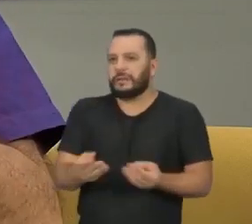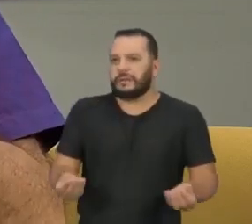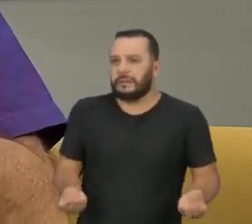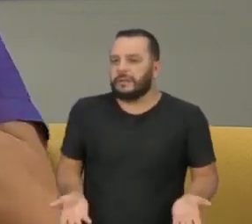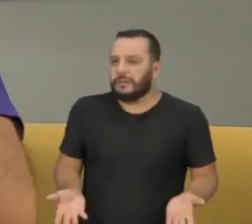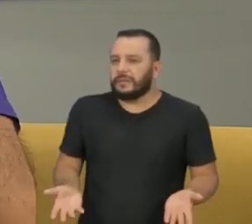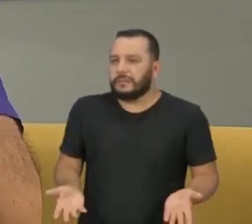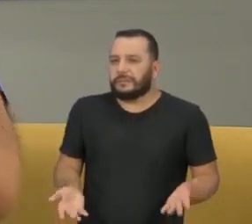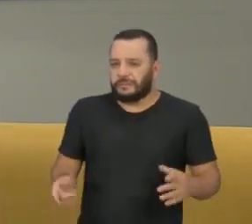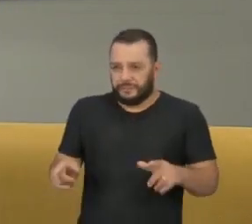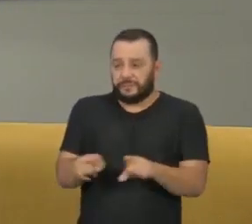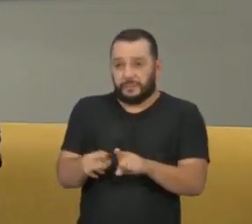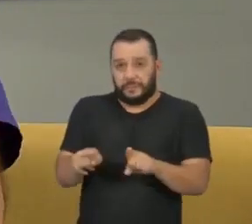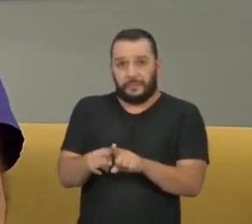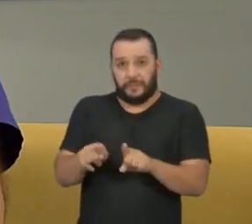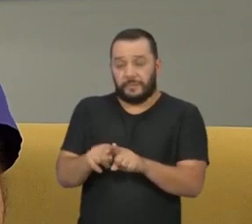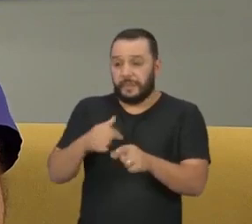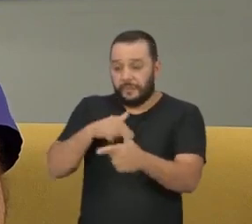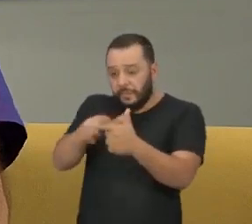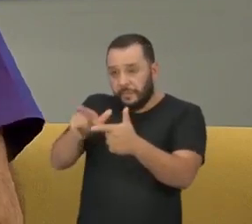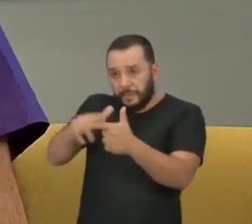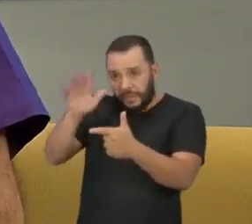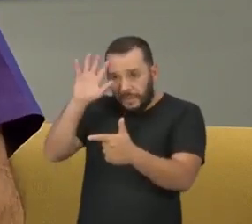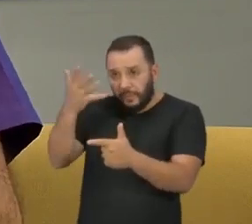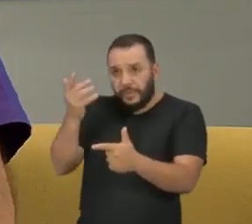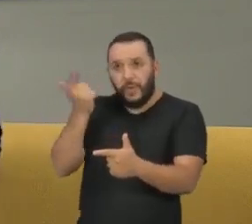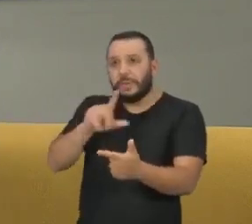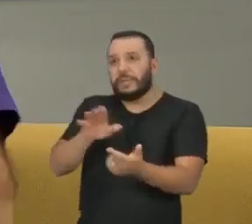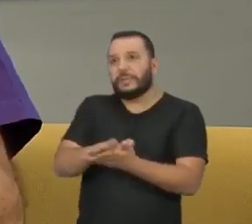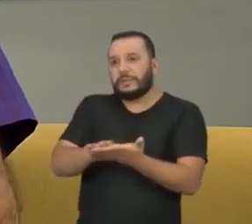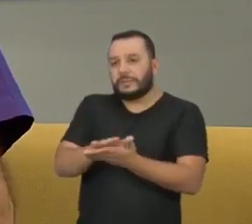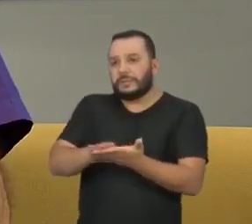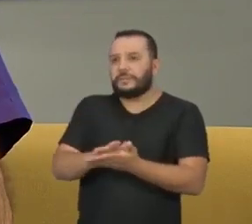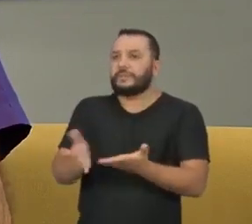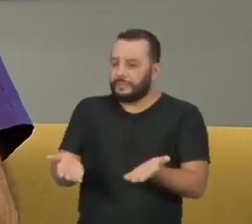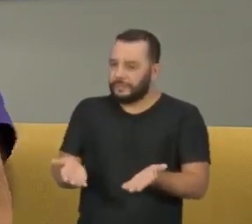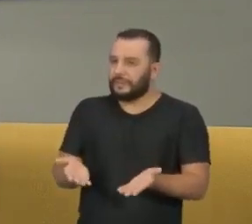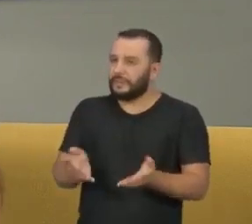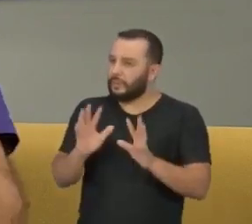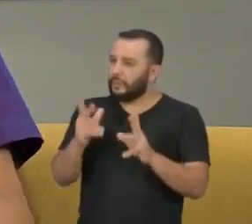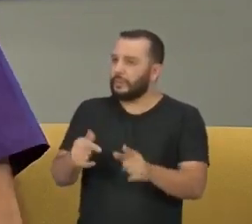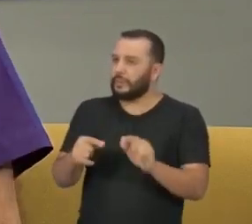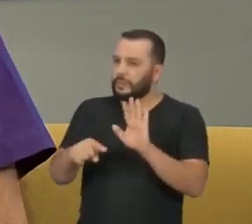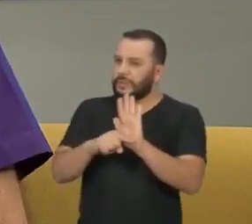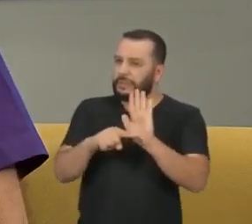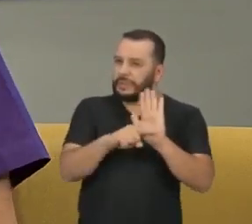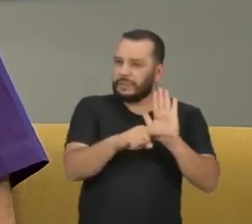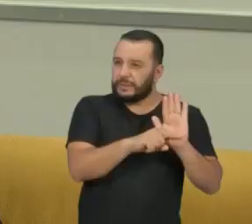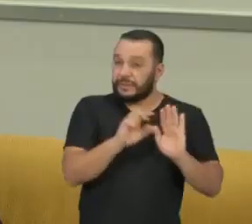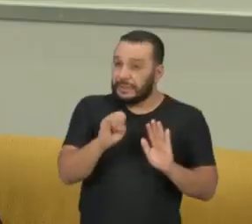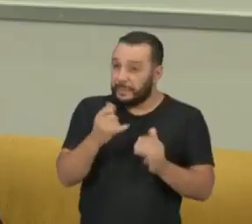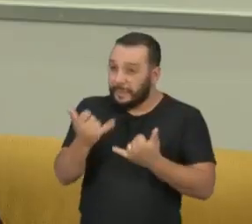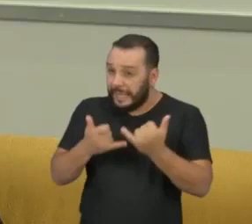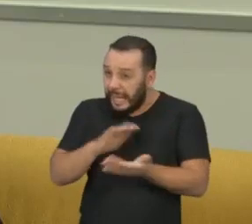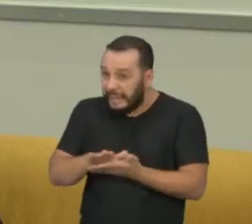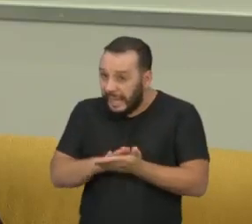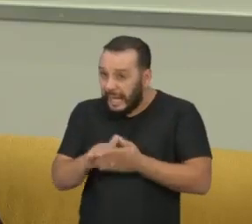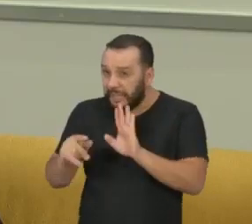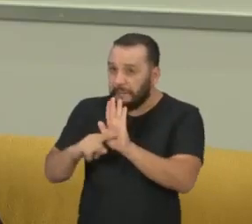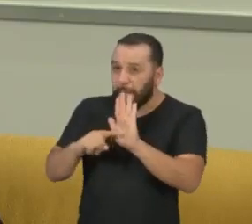não consegue manejar o conflito que está em jogo ali. Ou seja, todos eles indicadores ruins para a saúde mental, né? Agora,